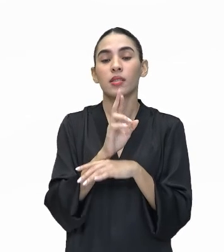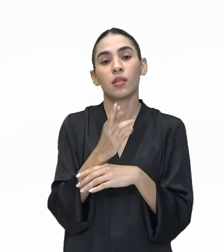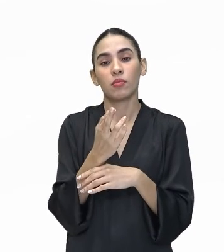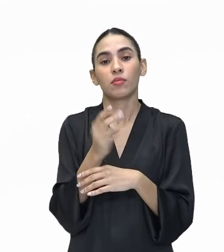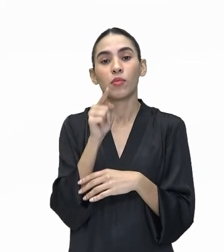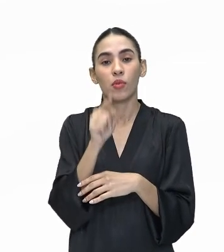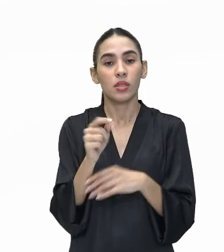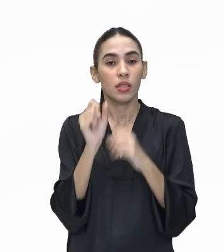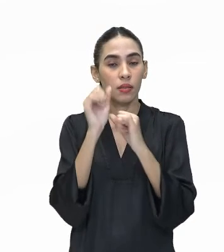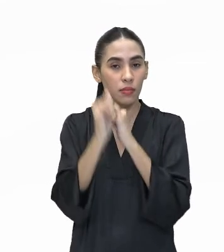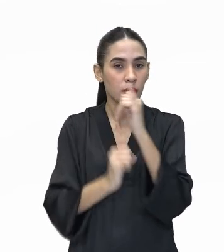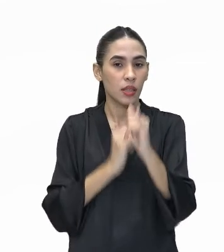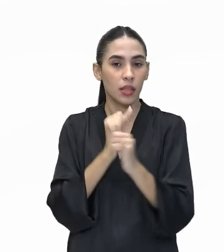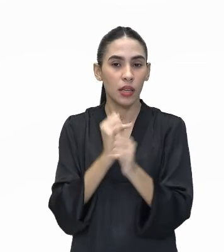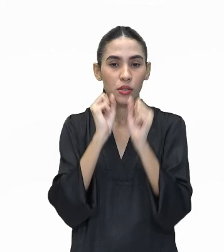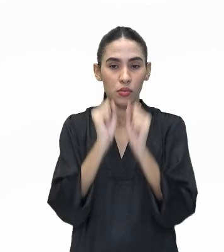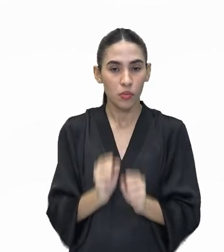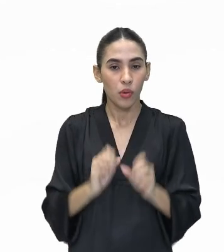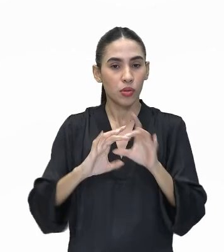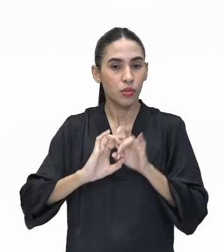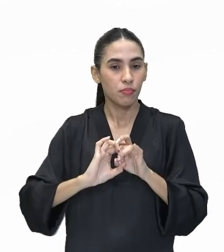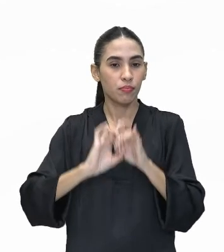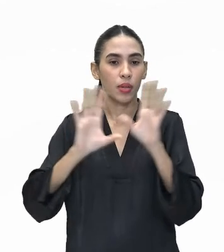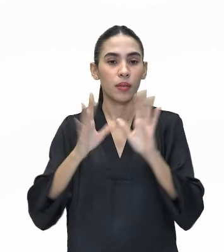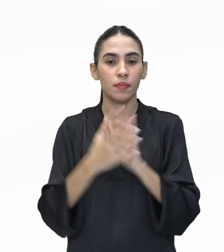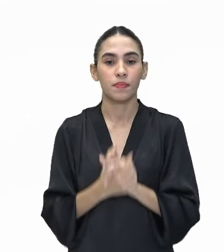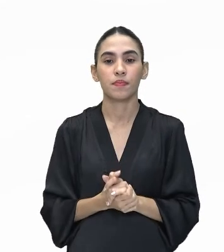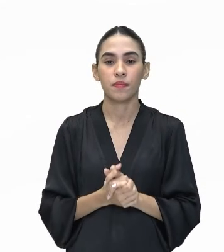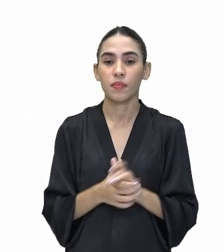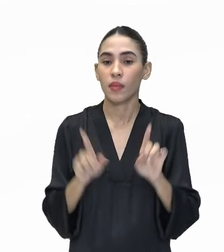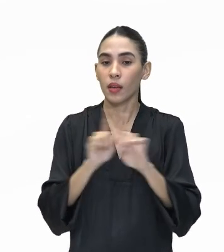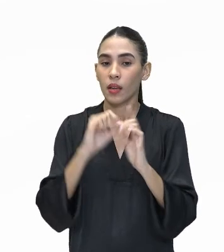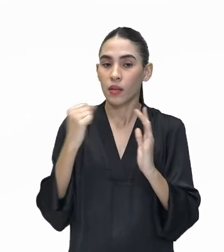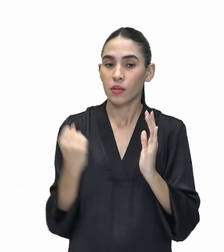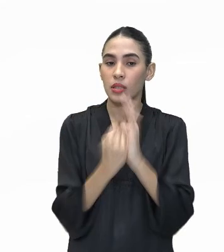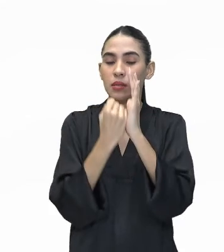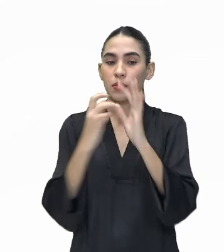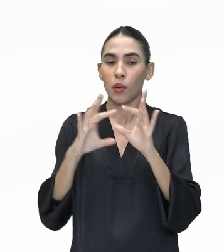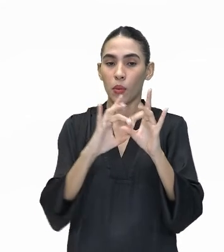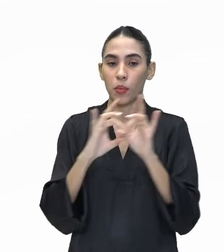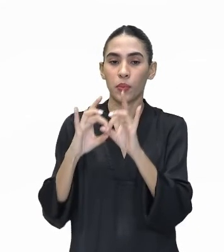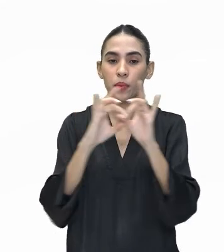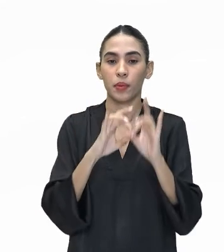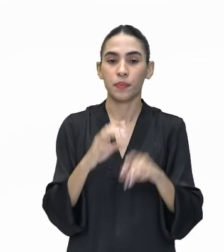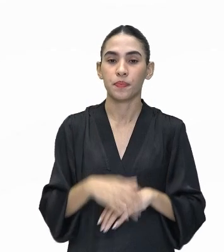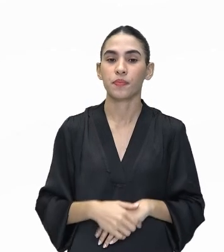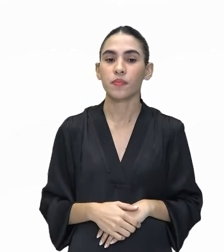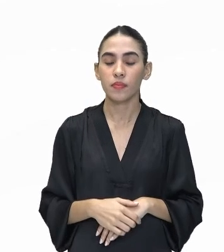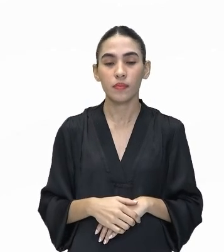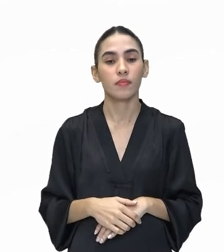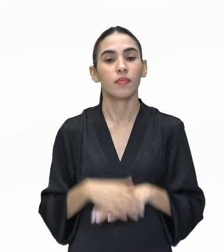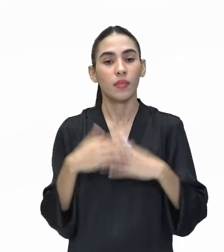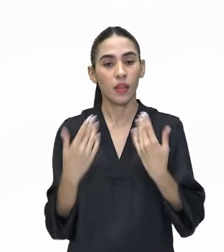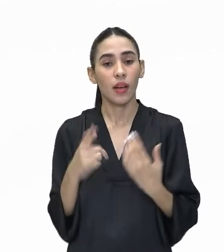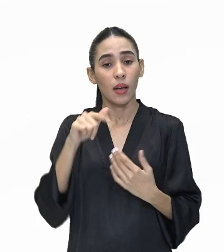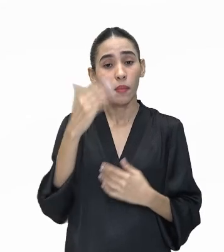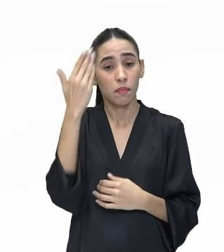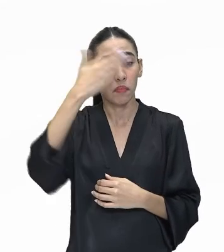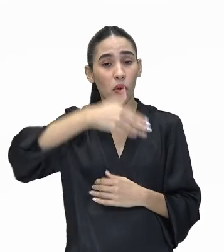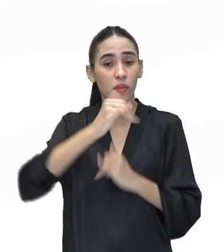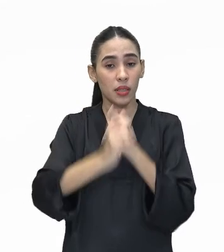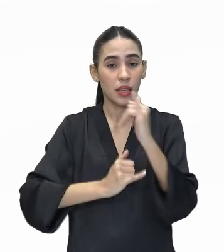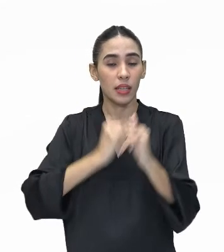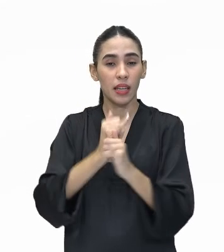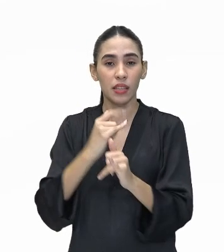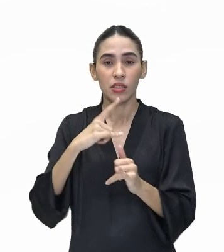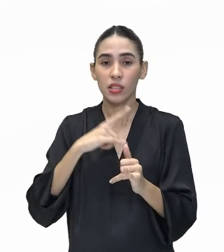daquilo que a internet pode fazer, um símbolo de união, uma prova que a internet tem o